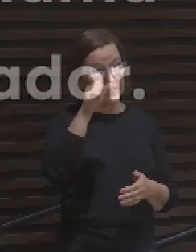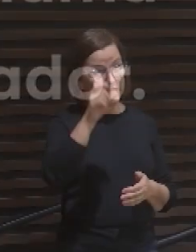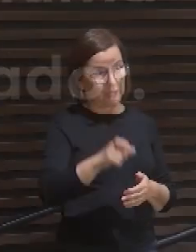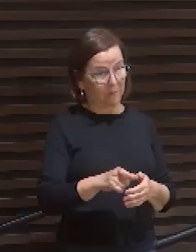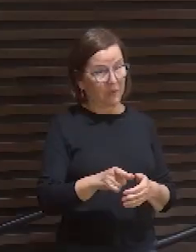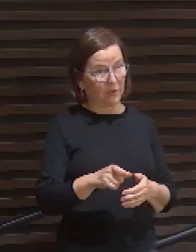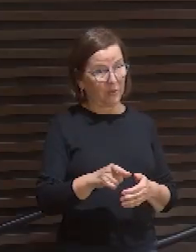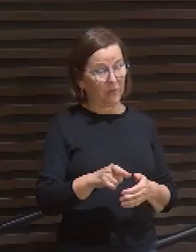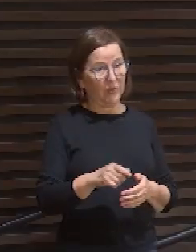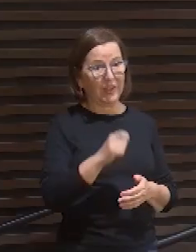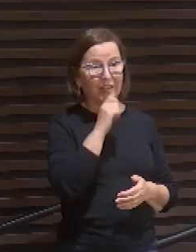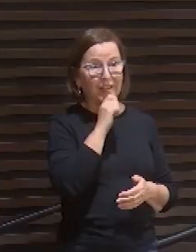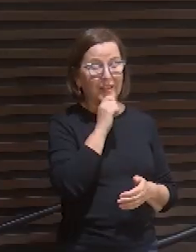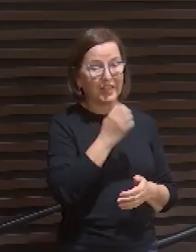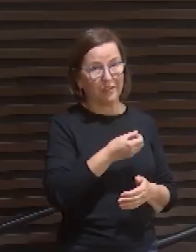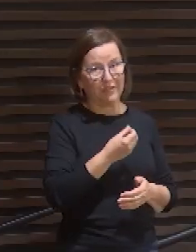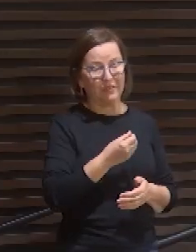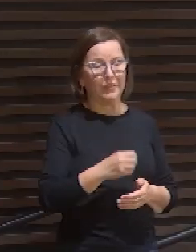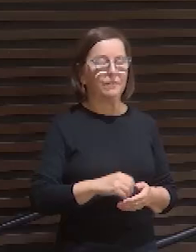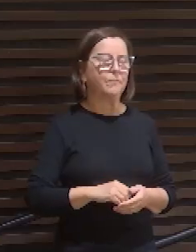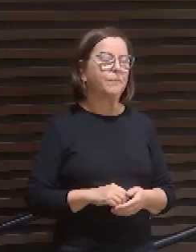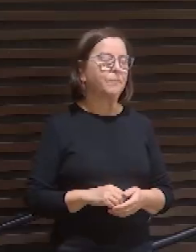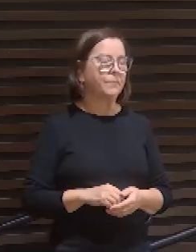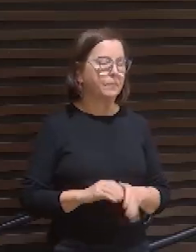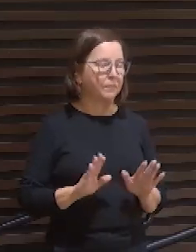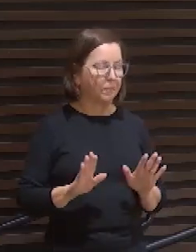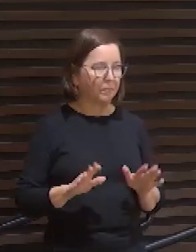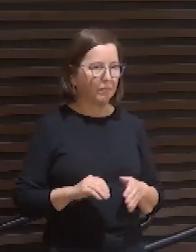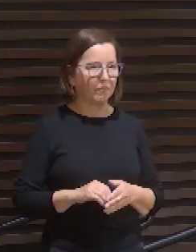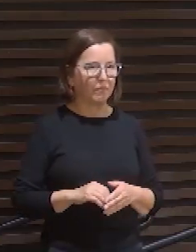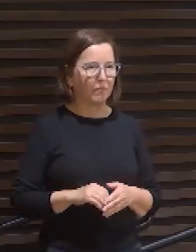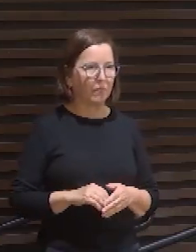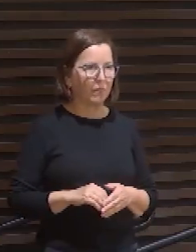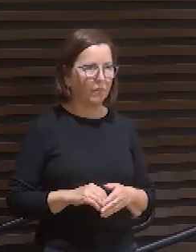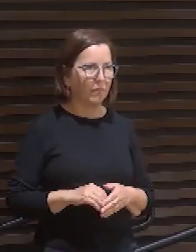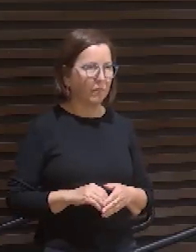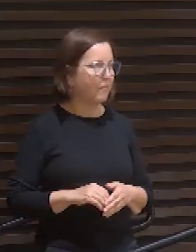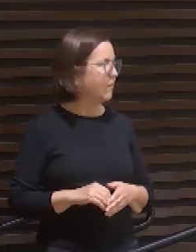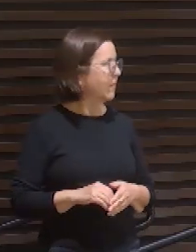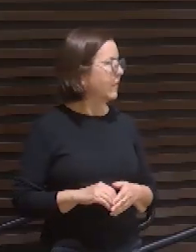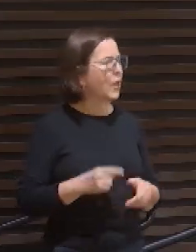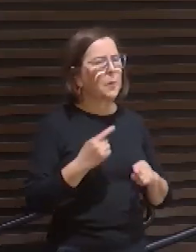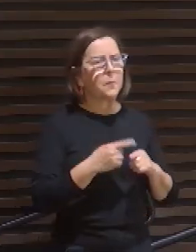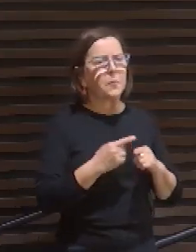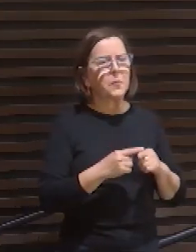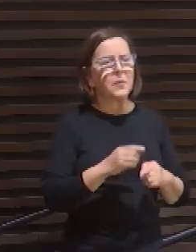Então aqui nós temos uma coisa interessante. Por que que Cristo tinha que morrer?